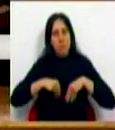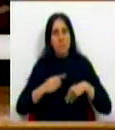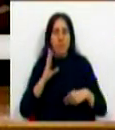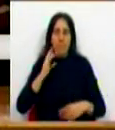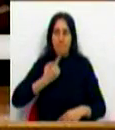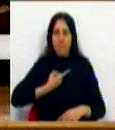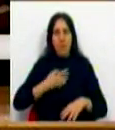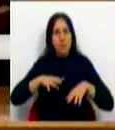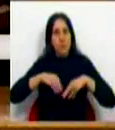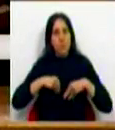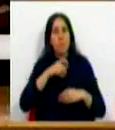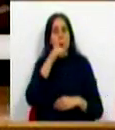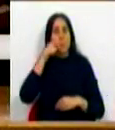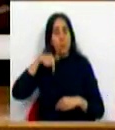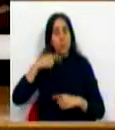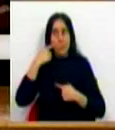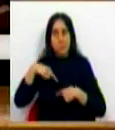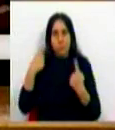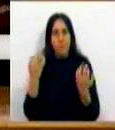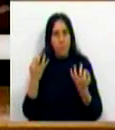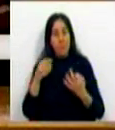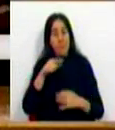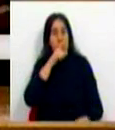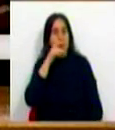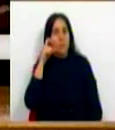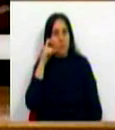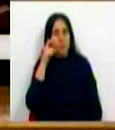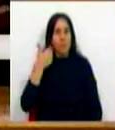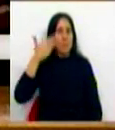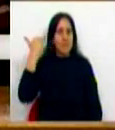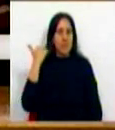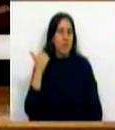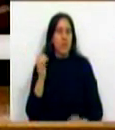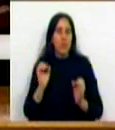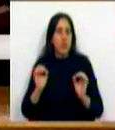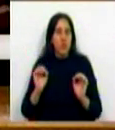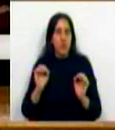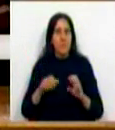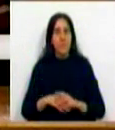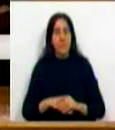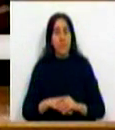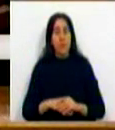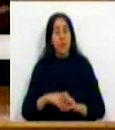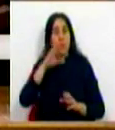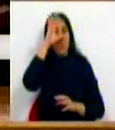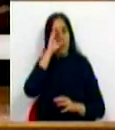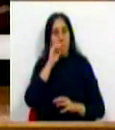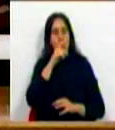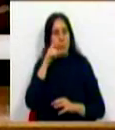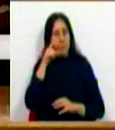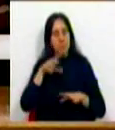assumir, compromissos que foram aqui hoje assumidos e que foram esses compromissos que faltaram no passado. O Governo assume esses compromissos com